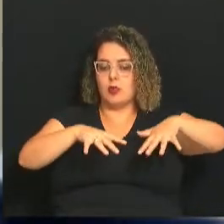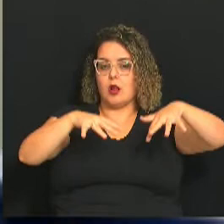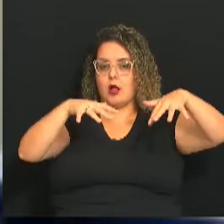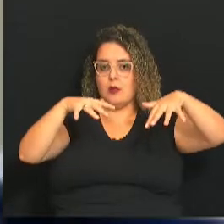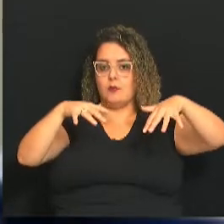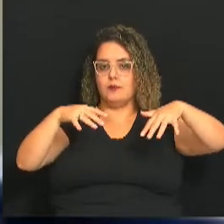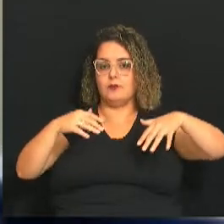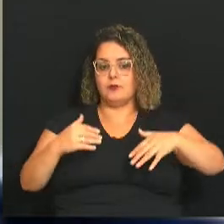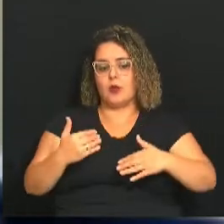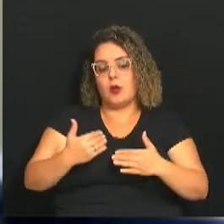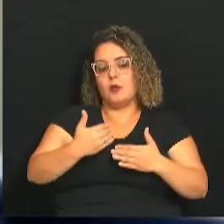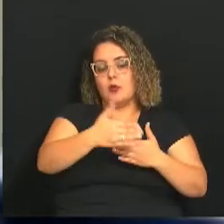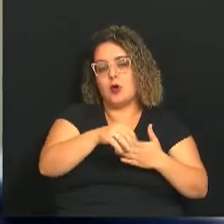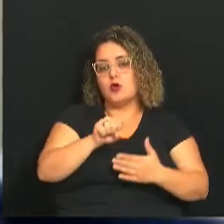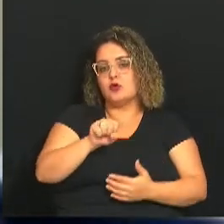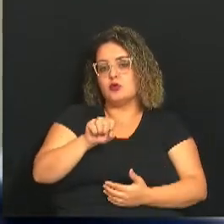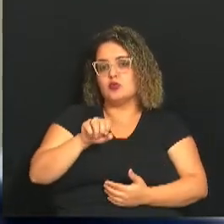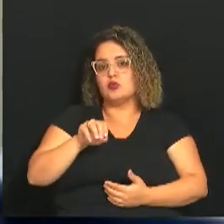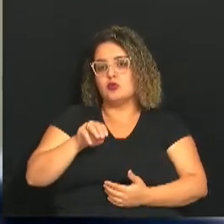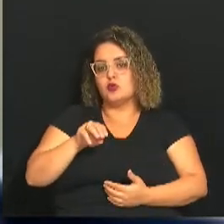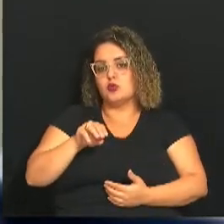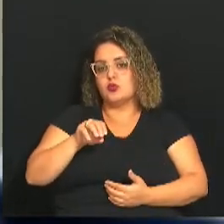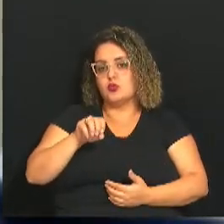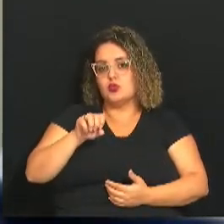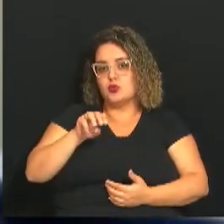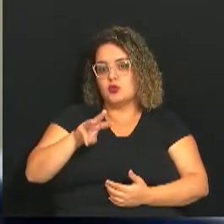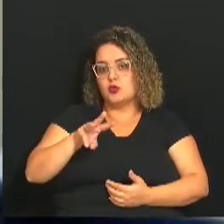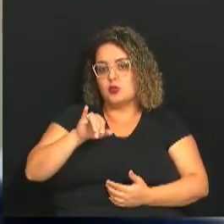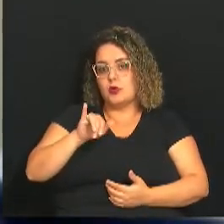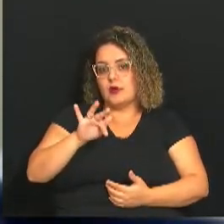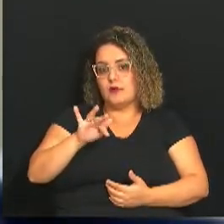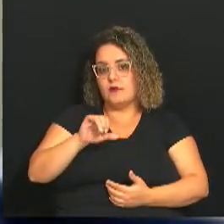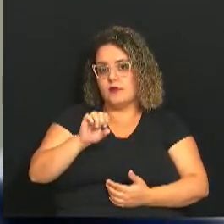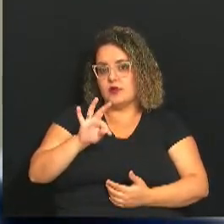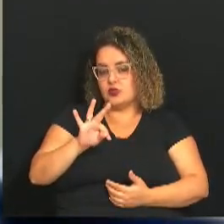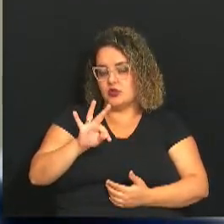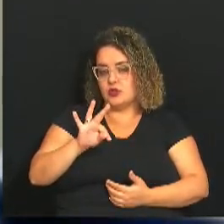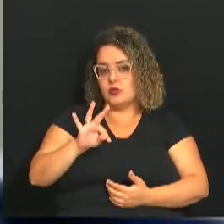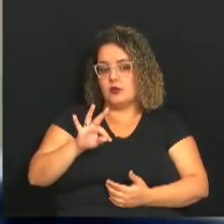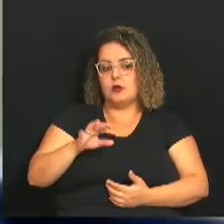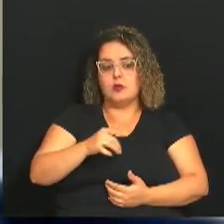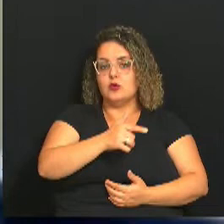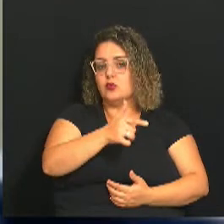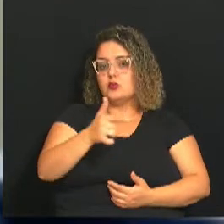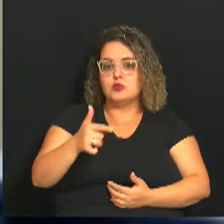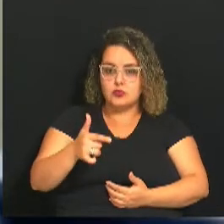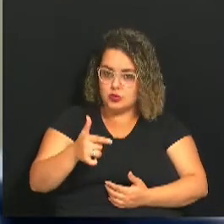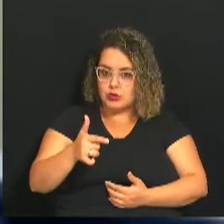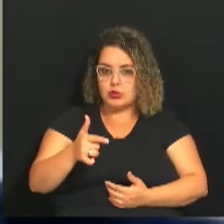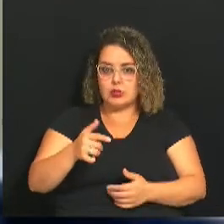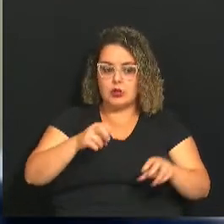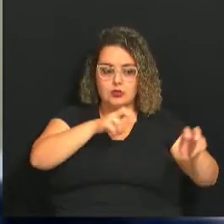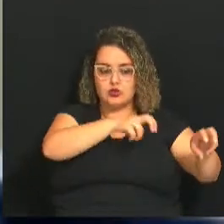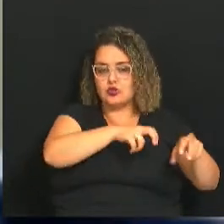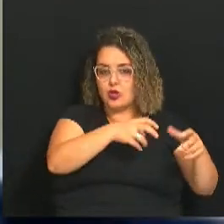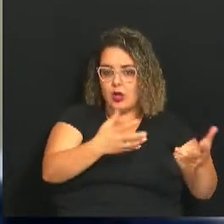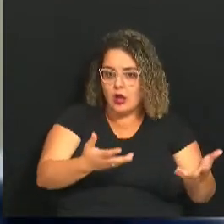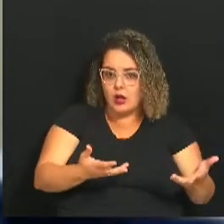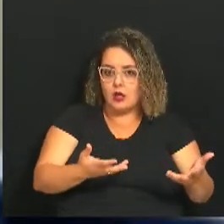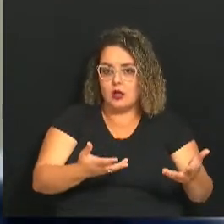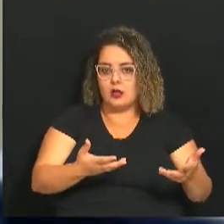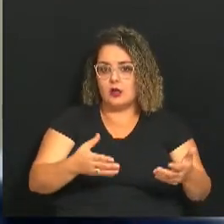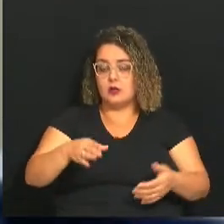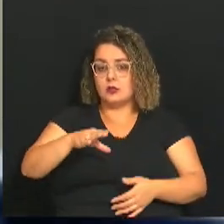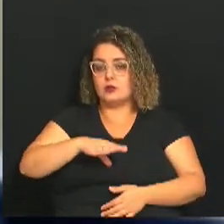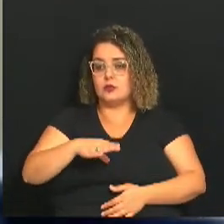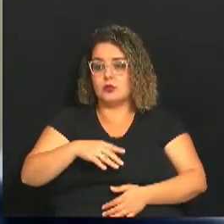Guarani, eram chacras, não eram loteamentos, né? E Campinas, ela é uma cidade que ela tem um